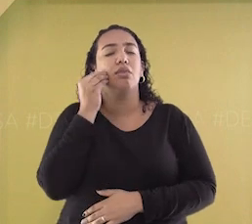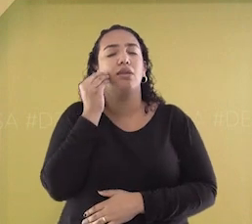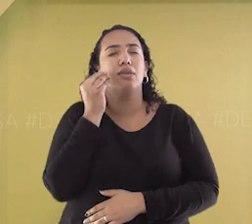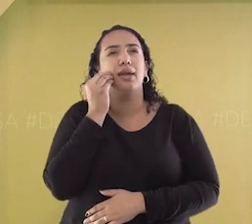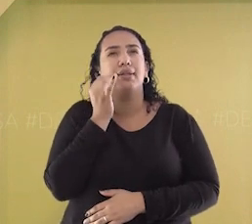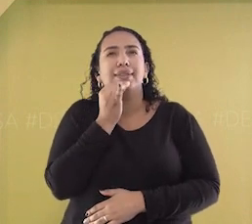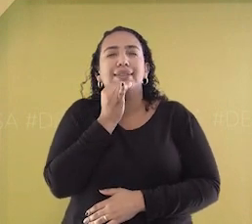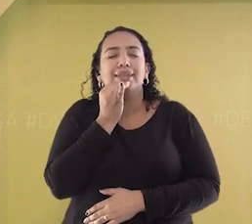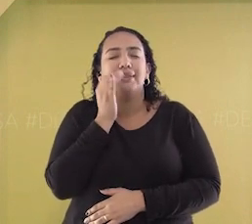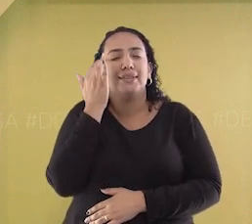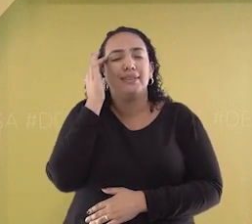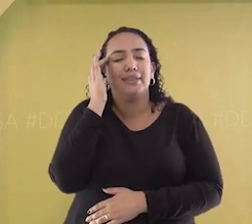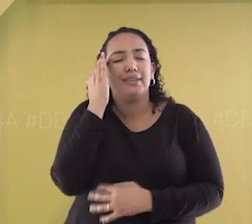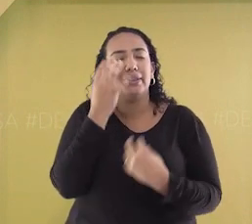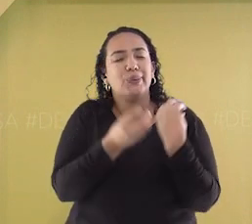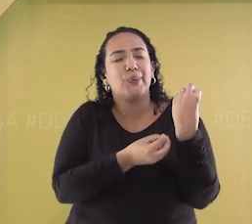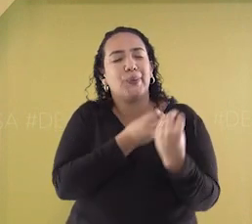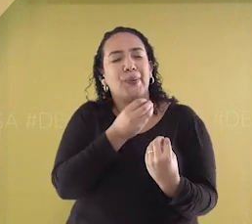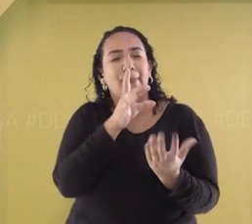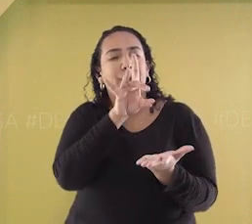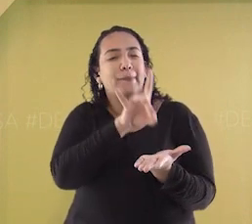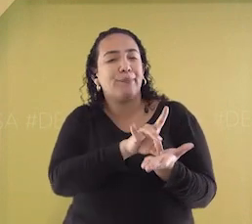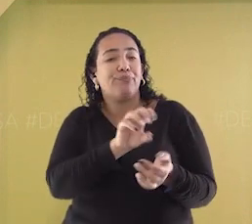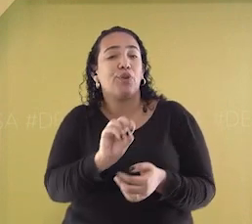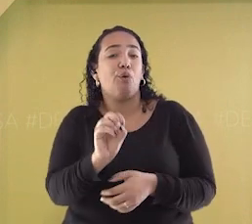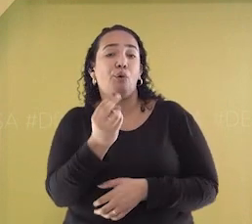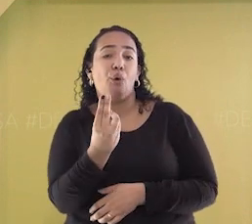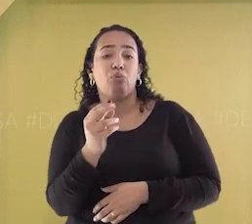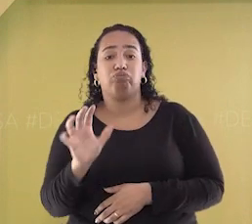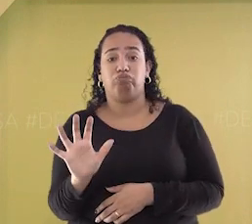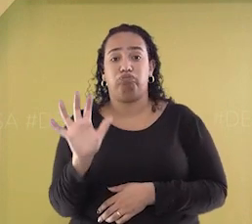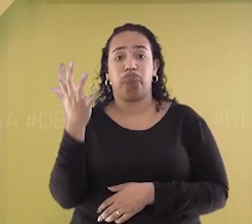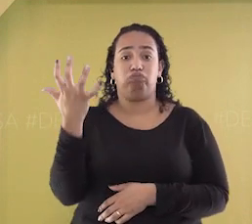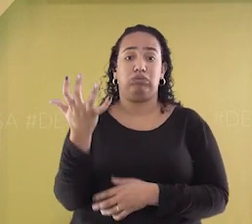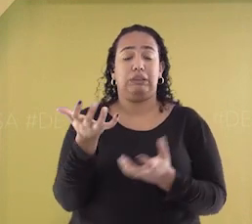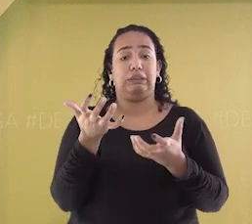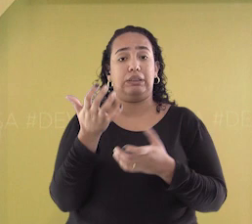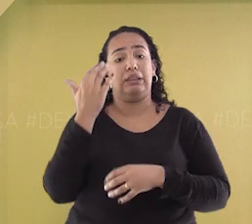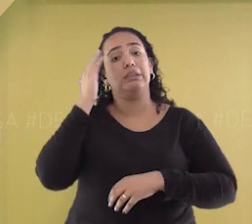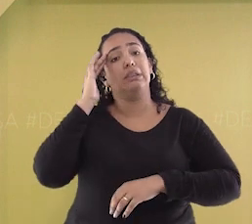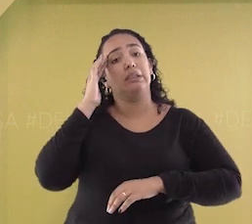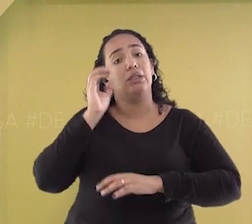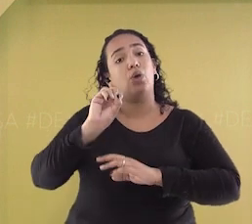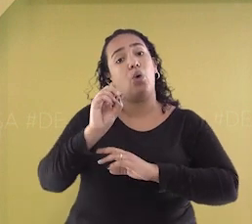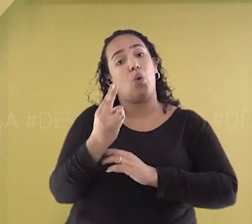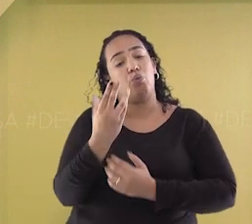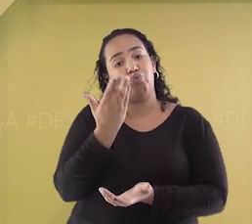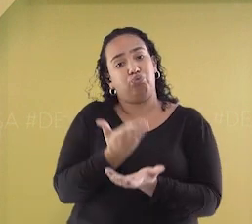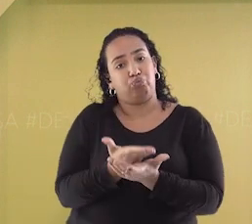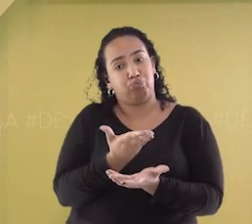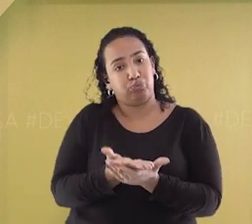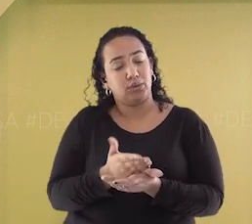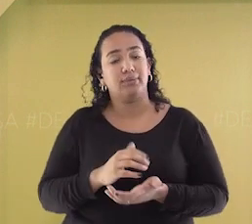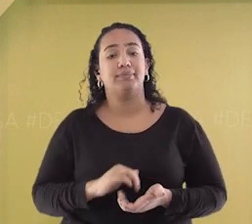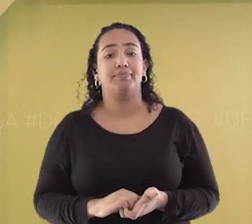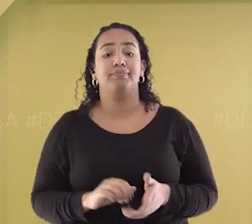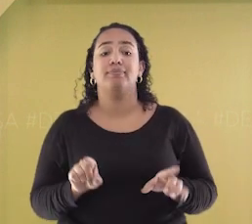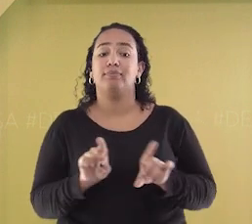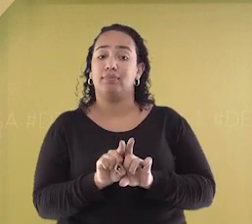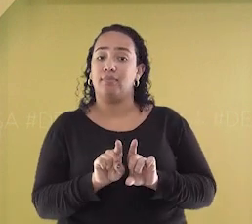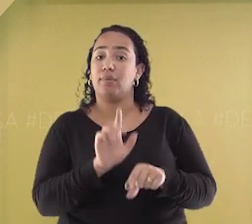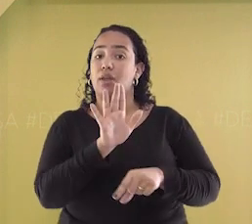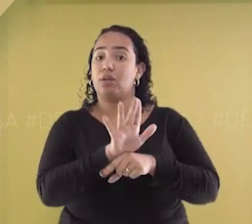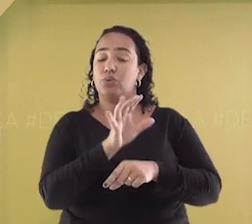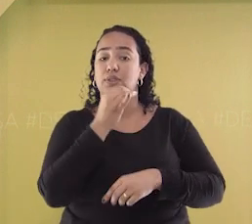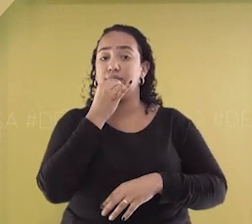entender uma determinada realidade ou algum fenômeno que pretende ser compreendido ou estudado. Também serve